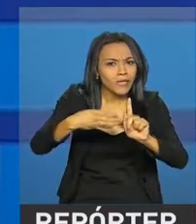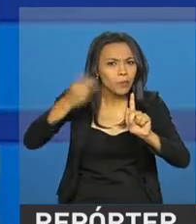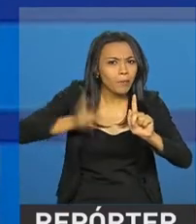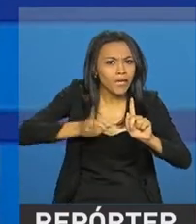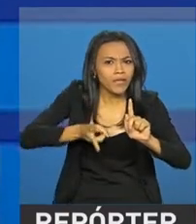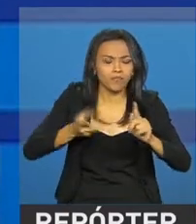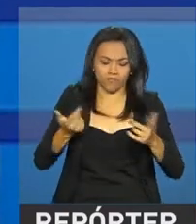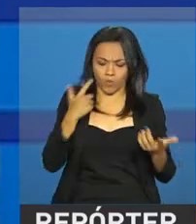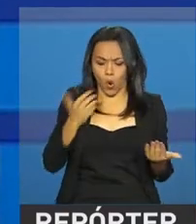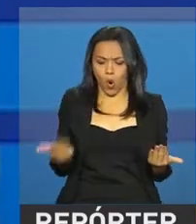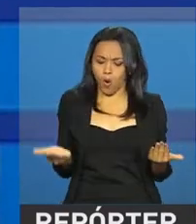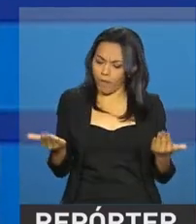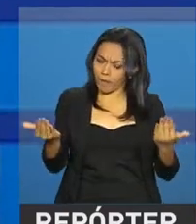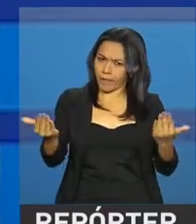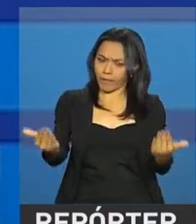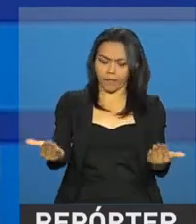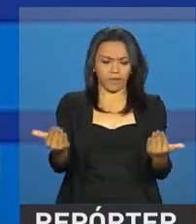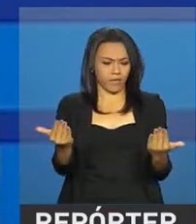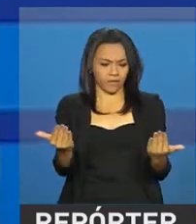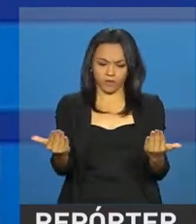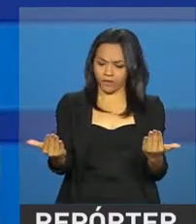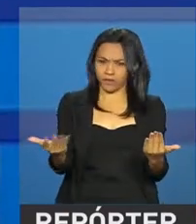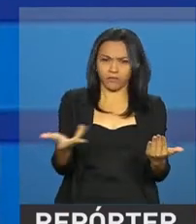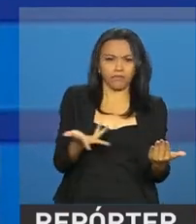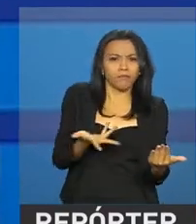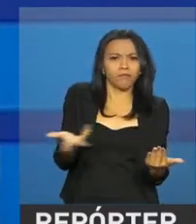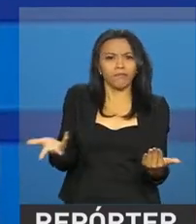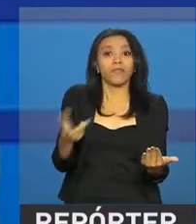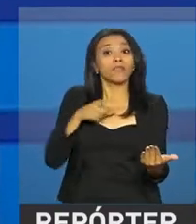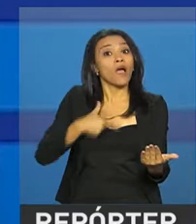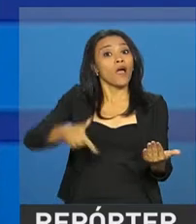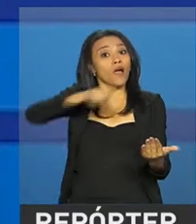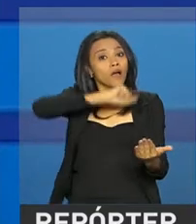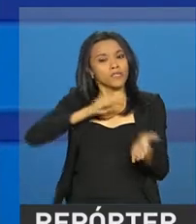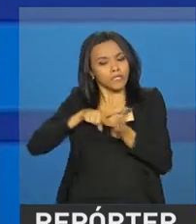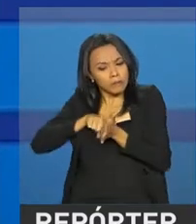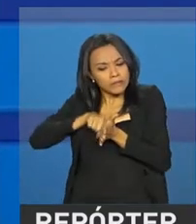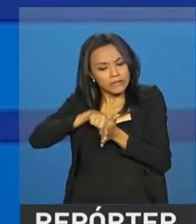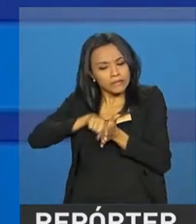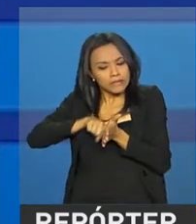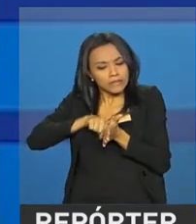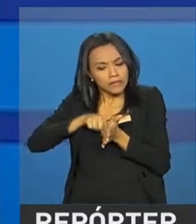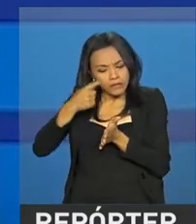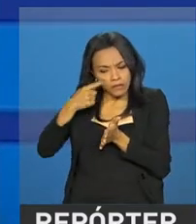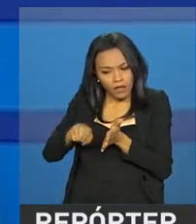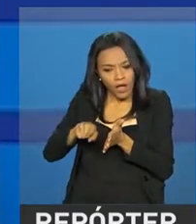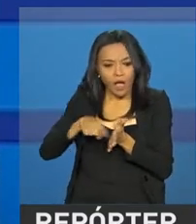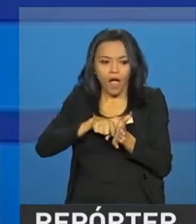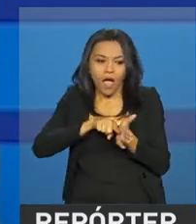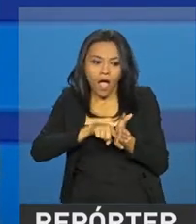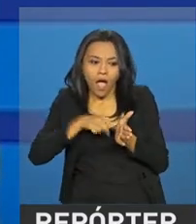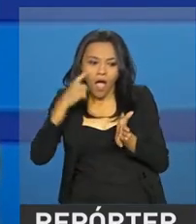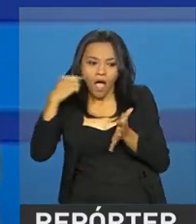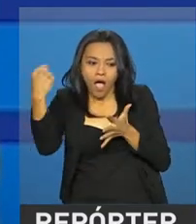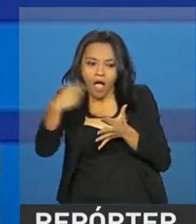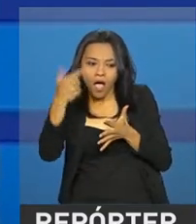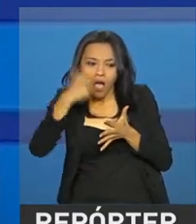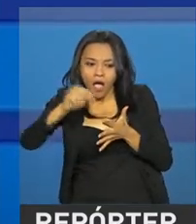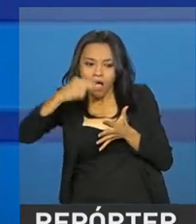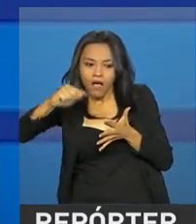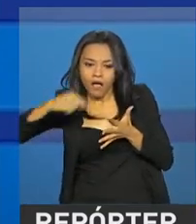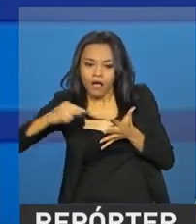começa a se deparar com isso, e não é só isso, é óbvio. Você tem todo um conjunto investigativo, quebras de sigilo, etc., que vão te apontando uma certa